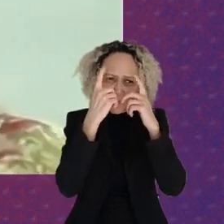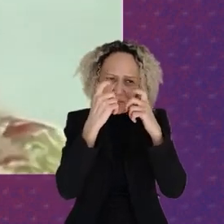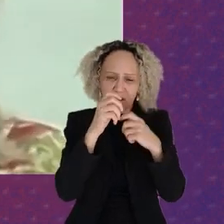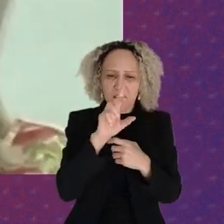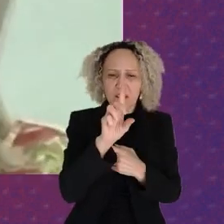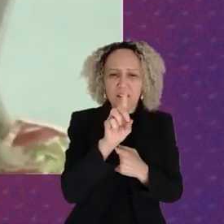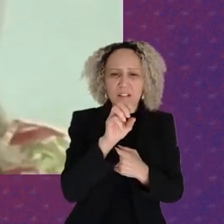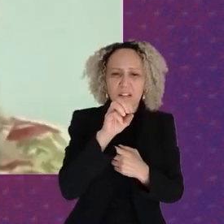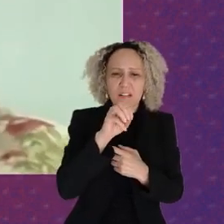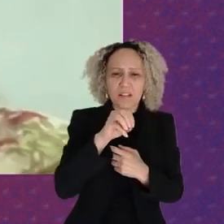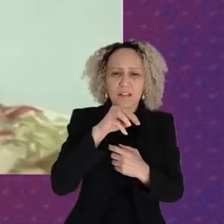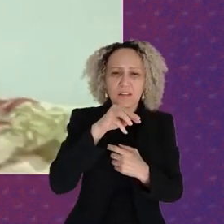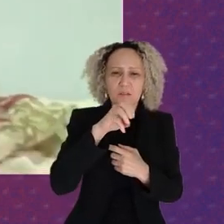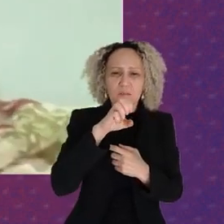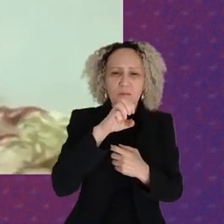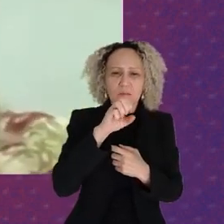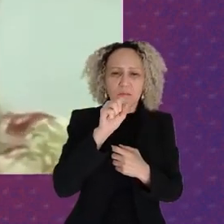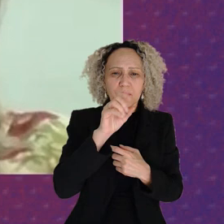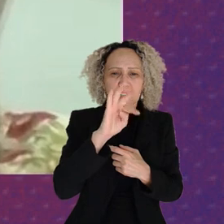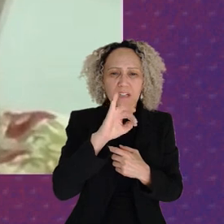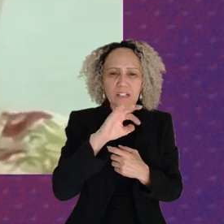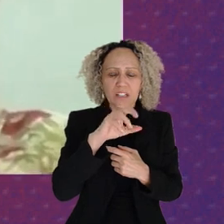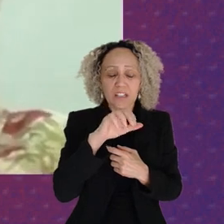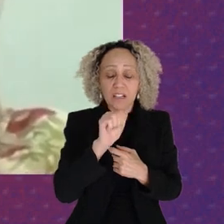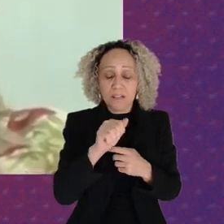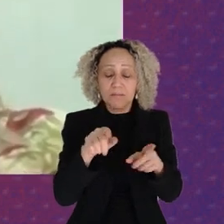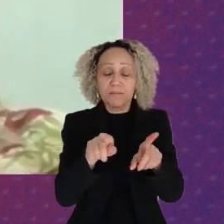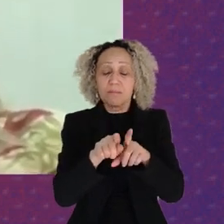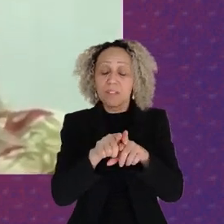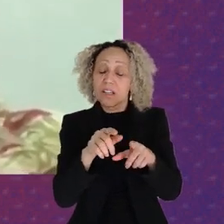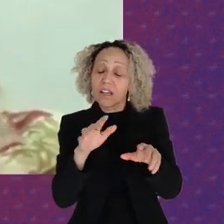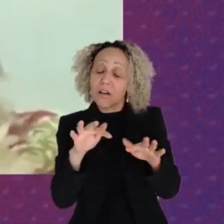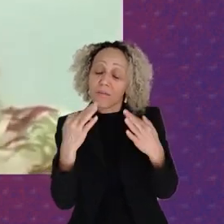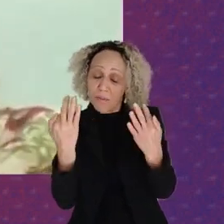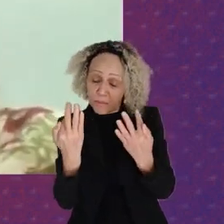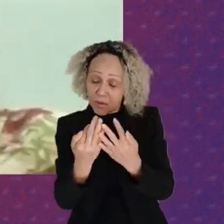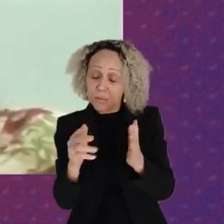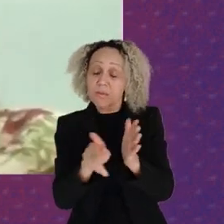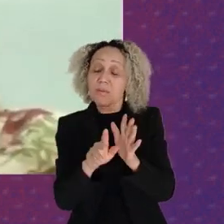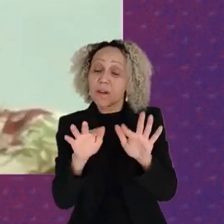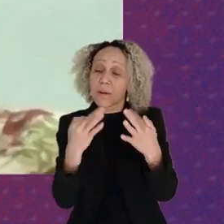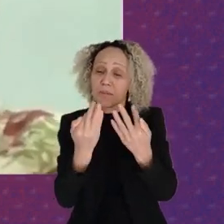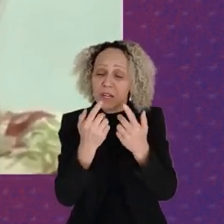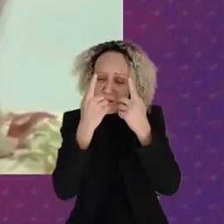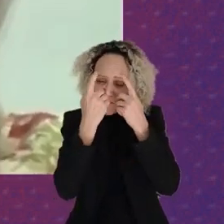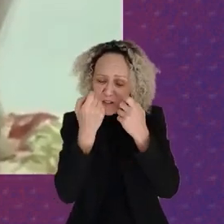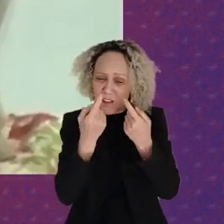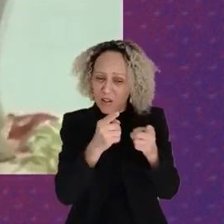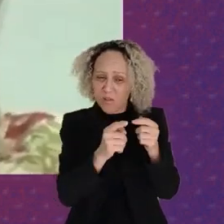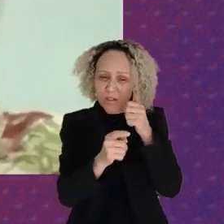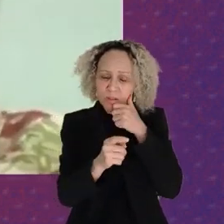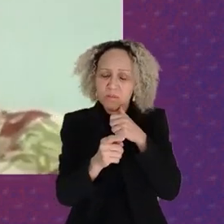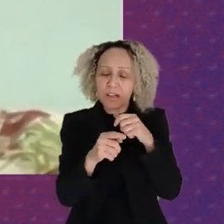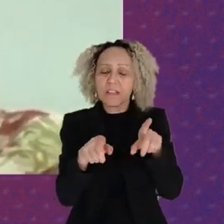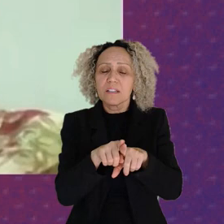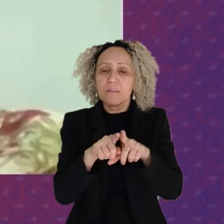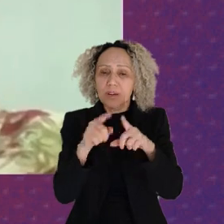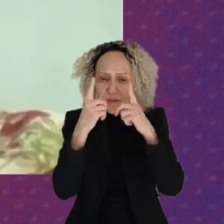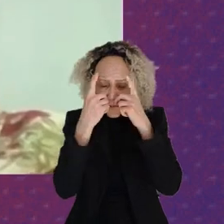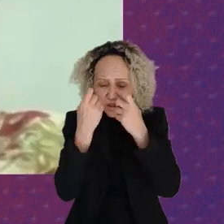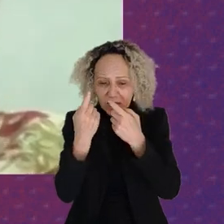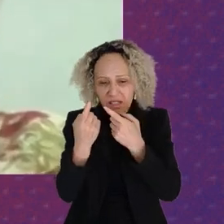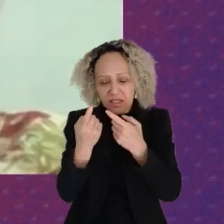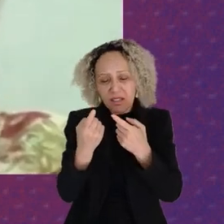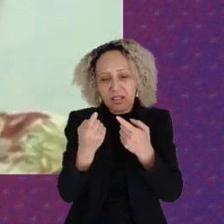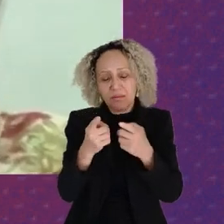por familiares, e a violência no trabalho. Acho que, falando do mundo do trabalho, um